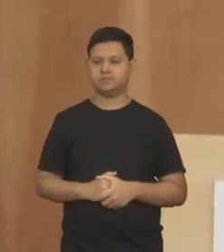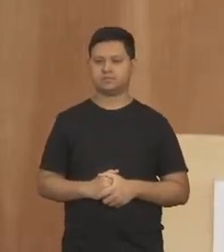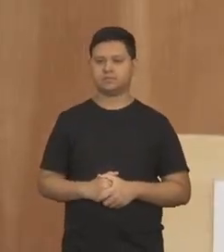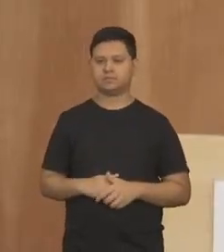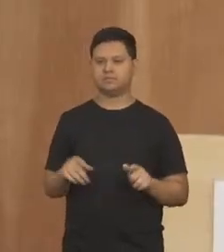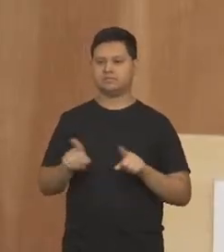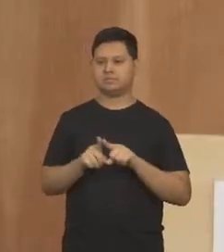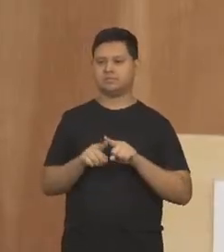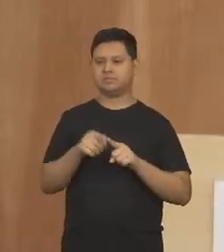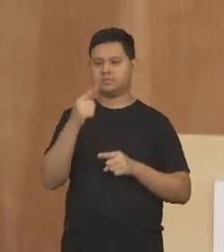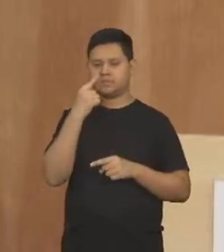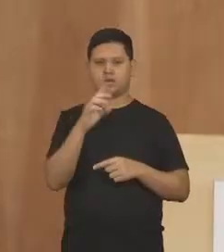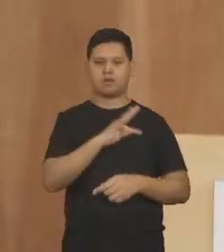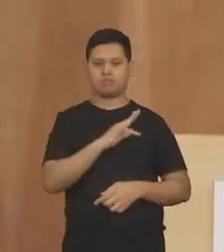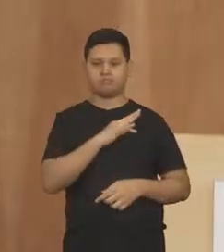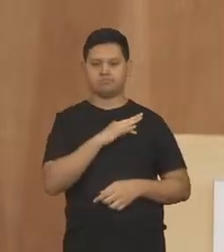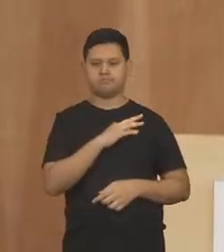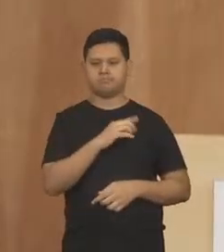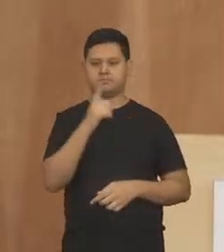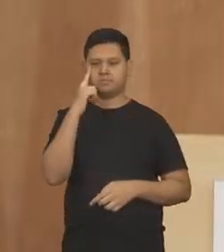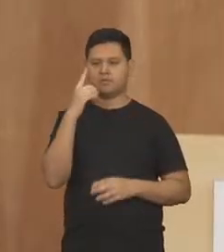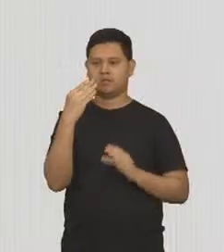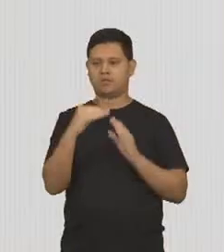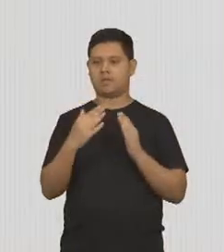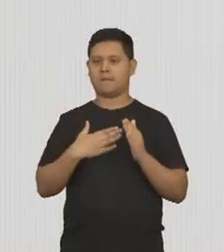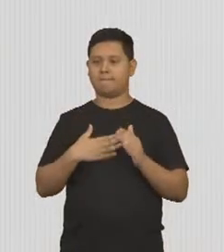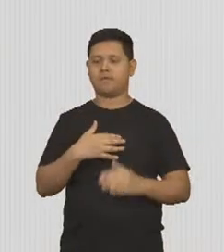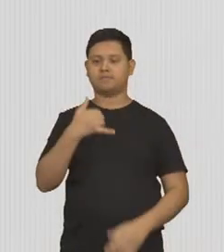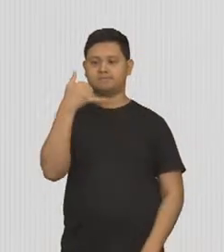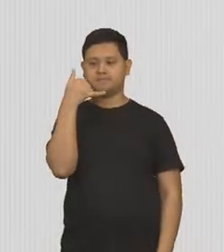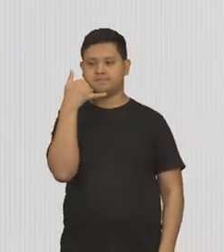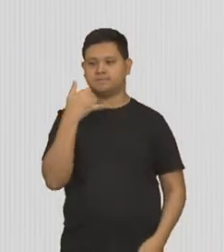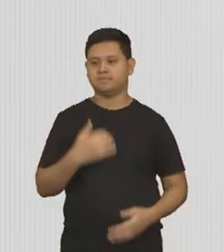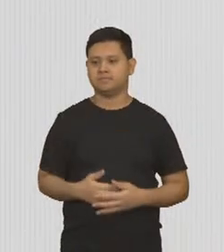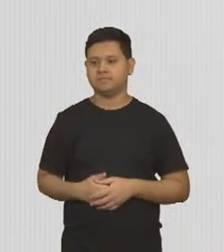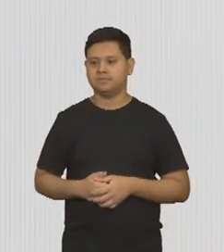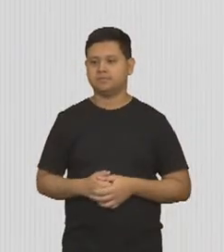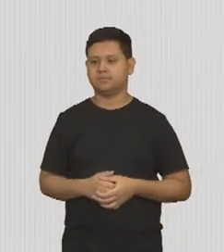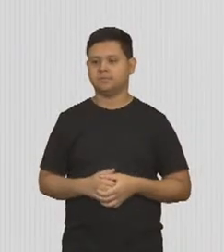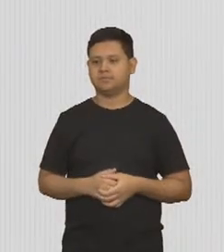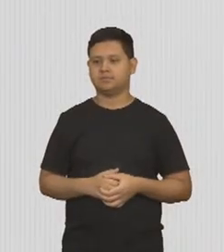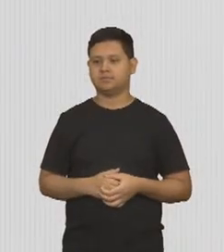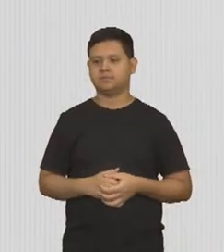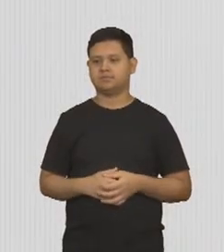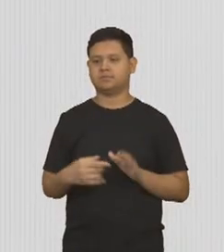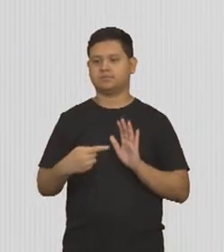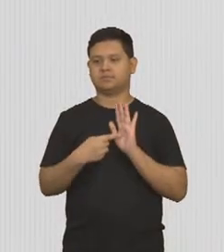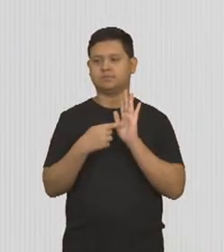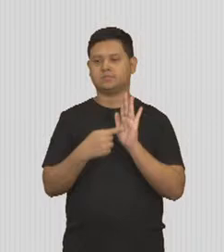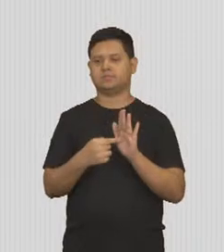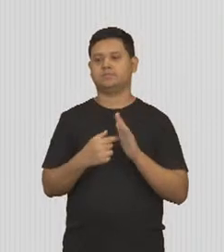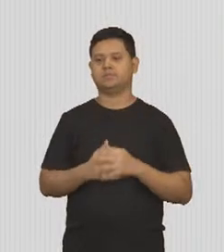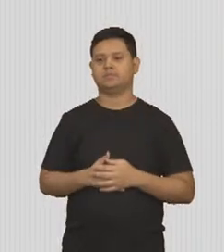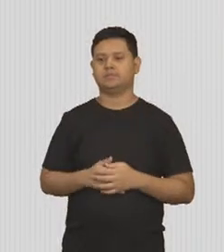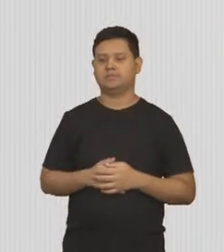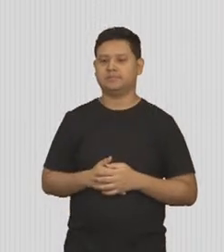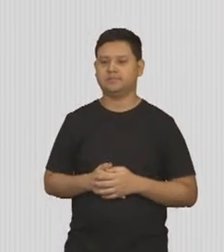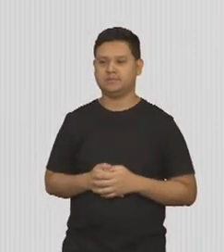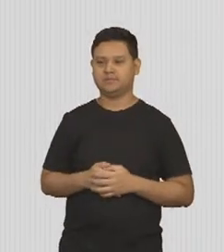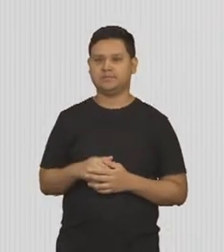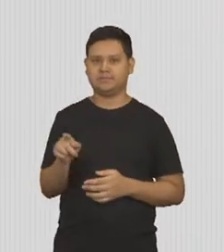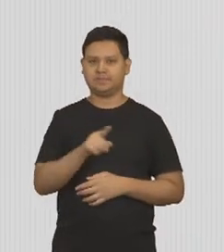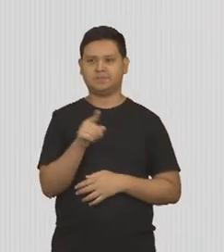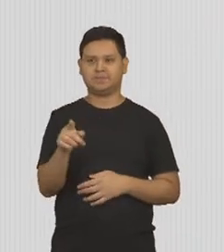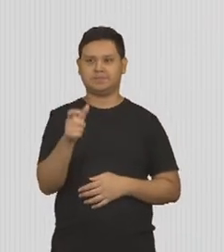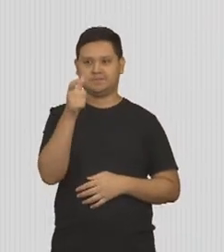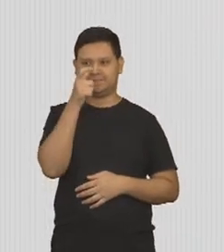passar, se os técnicos puderem, por gentileza, colocar aí os meus contatos, só para deixar aí exibido para quem estiver nos